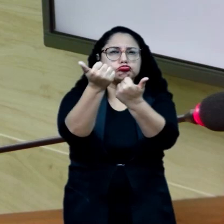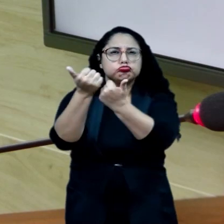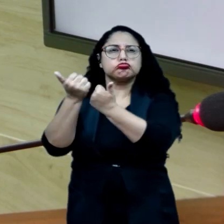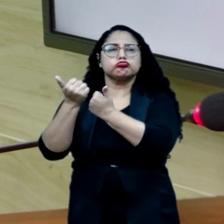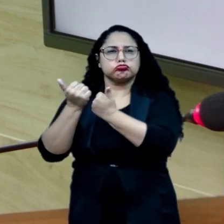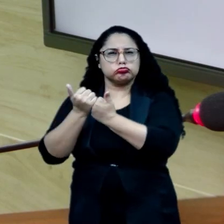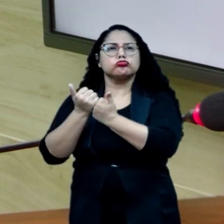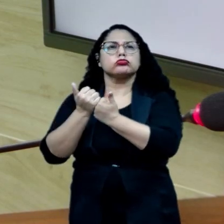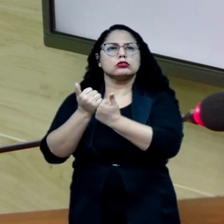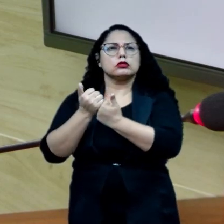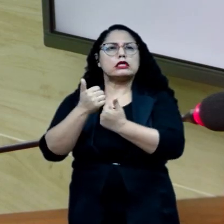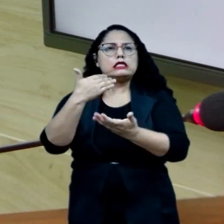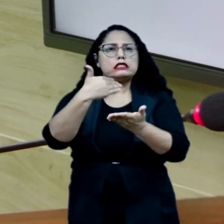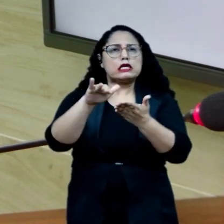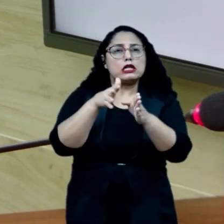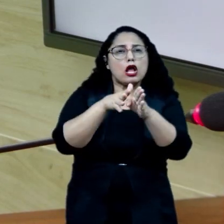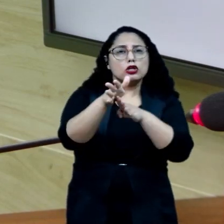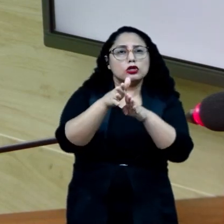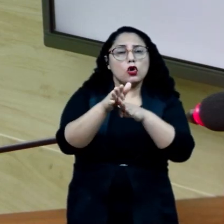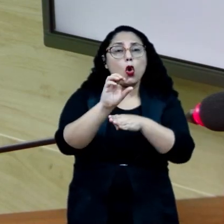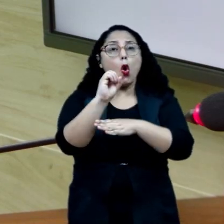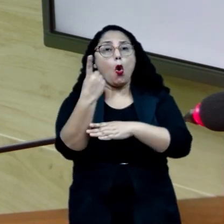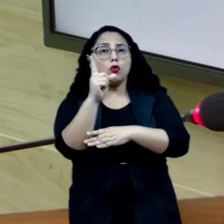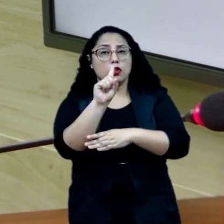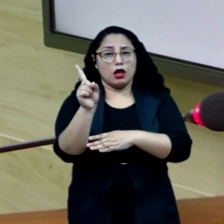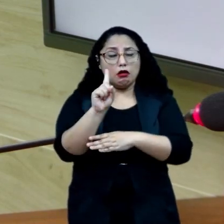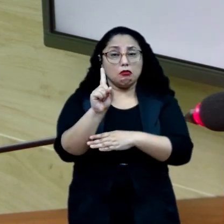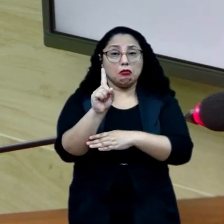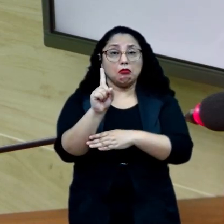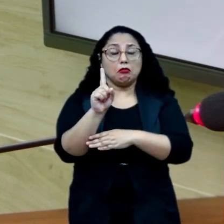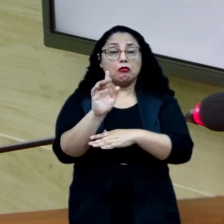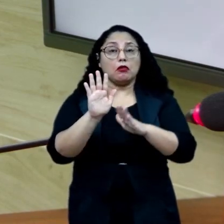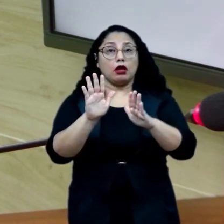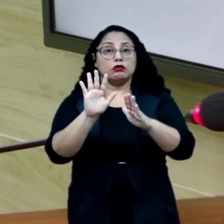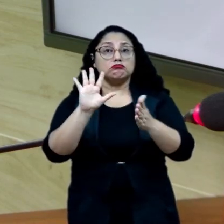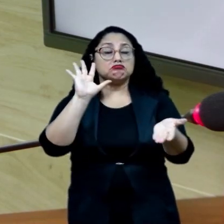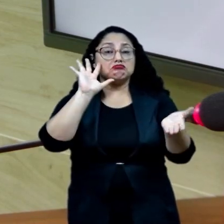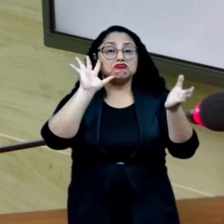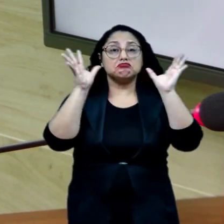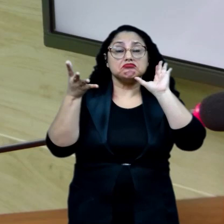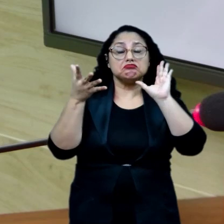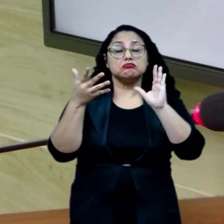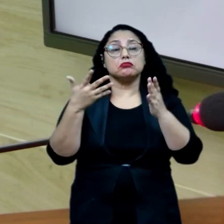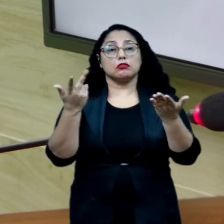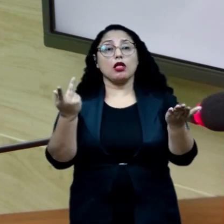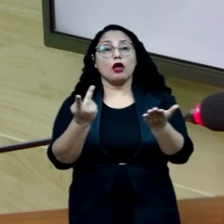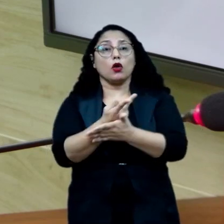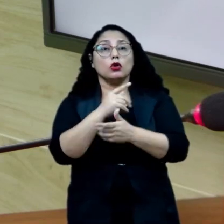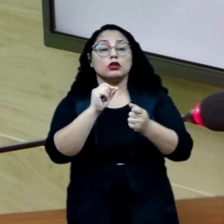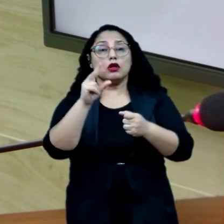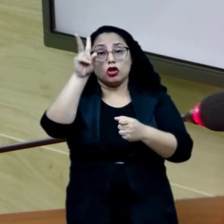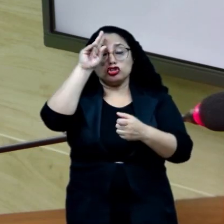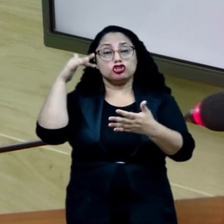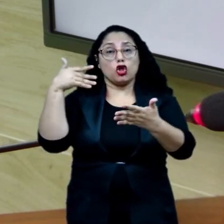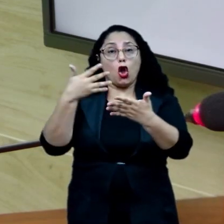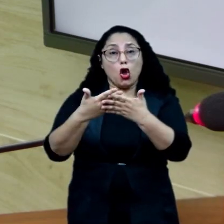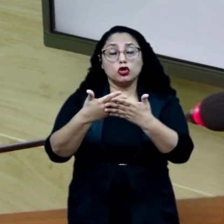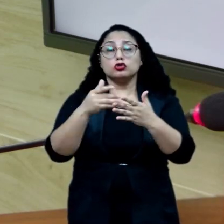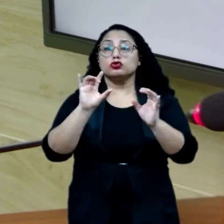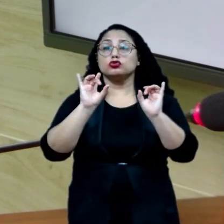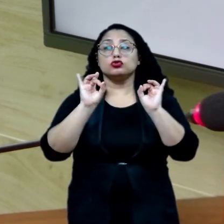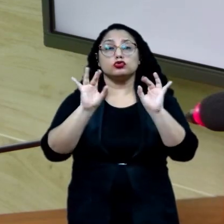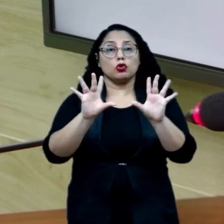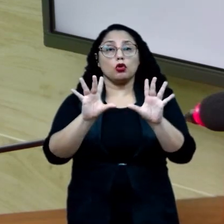ela secretária executiva ou não, mas, de repente, é um histórico, né? Um recorte